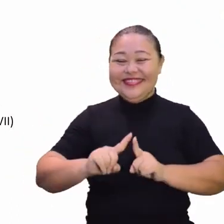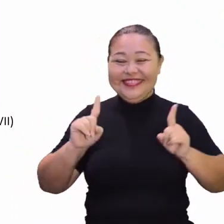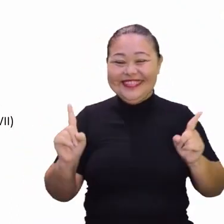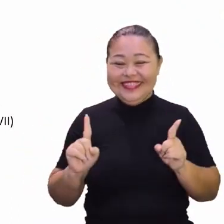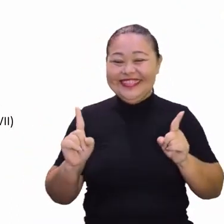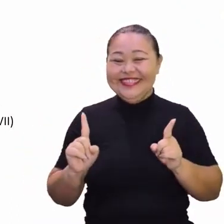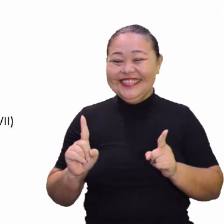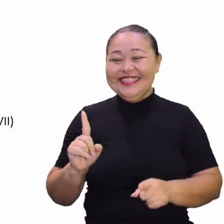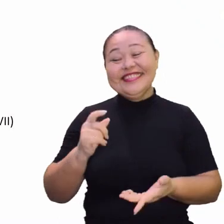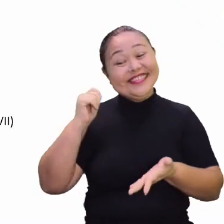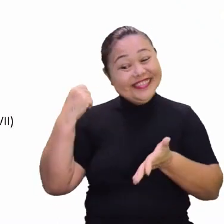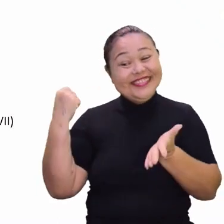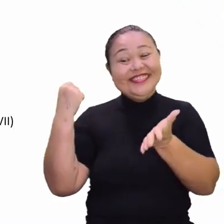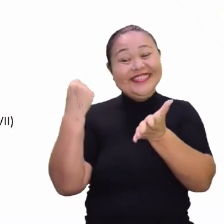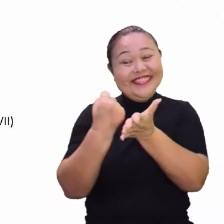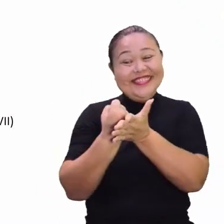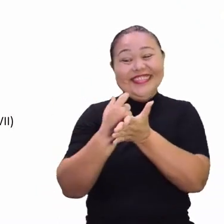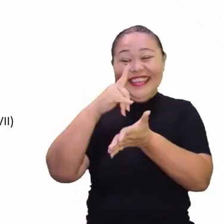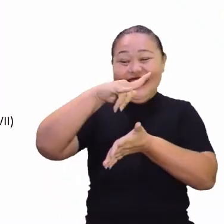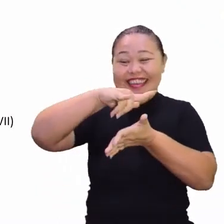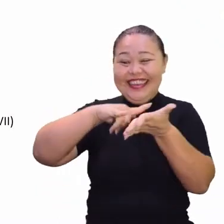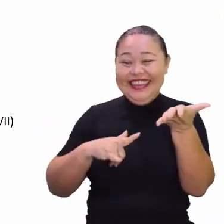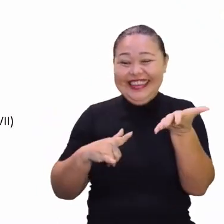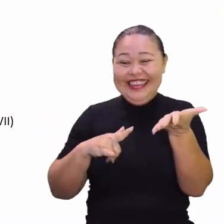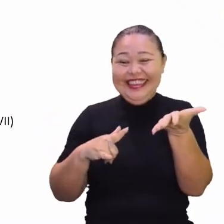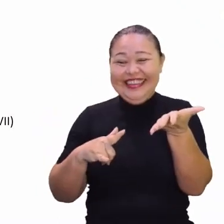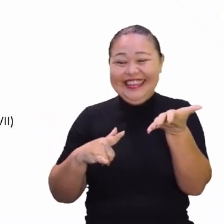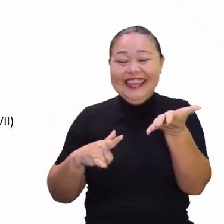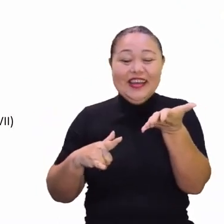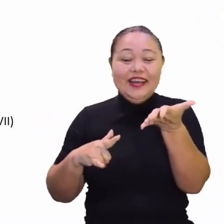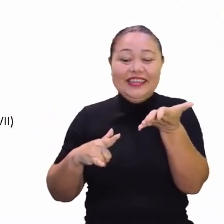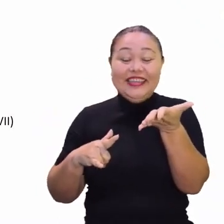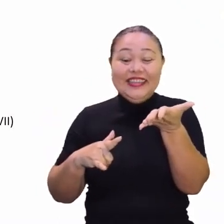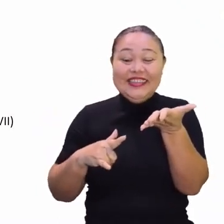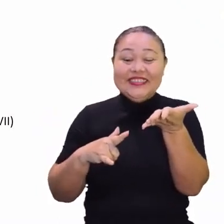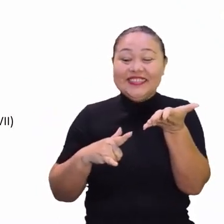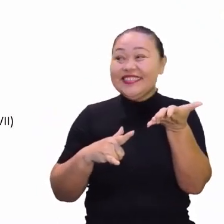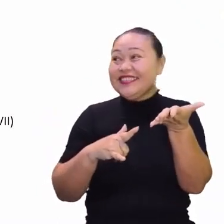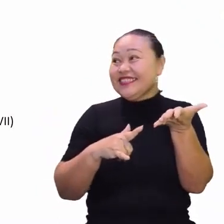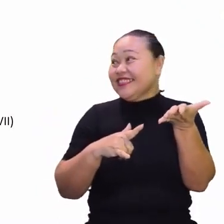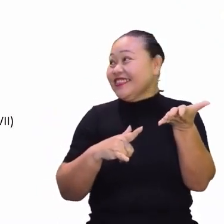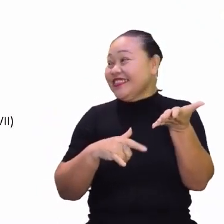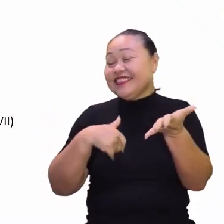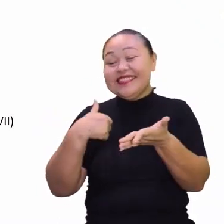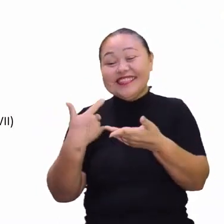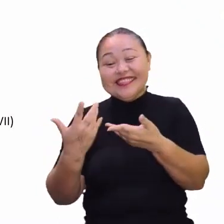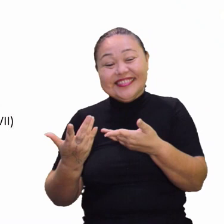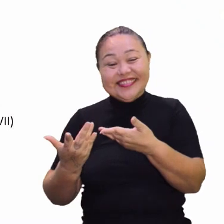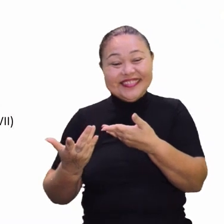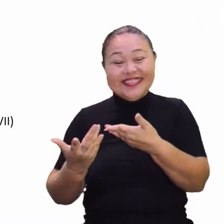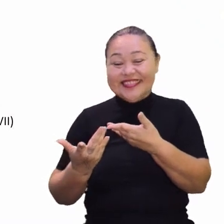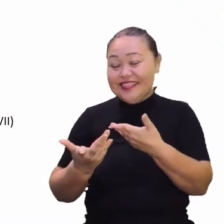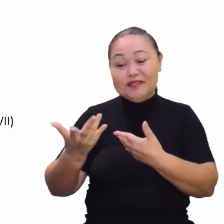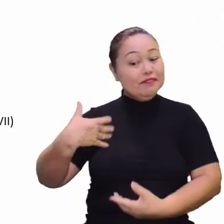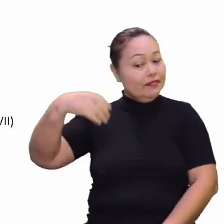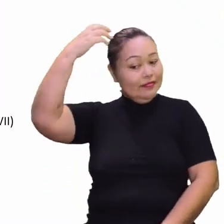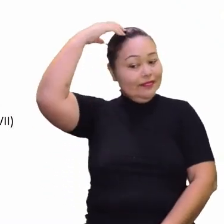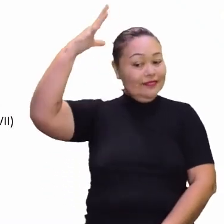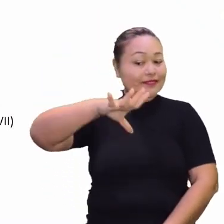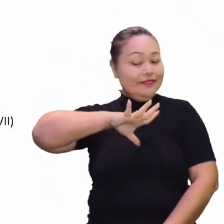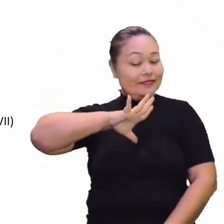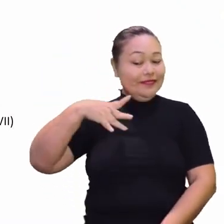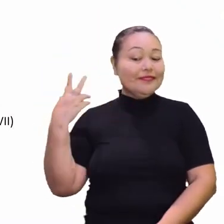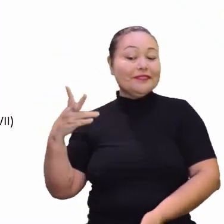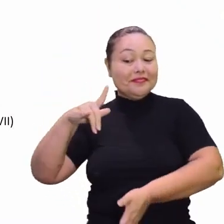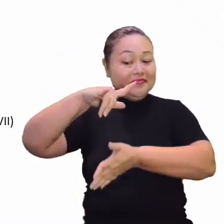Mas teve que estar registrado no documento, né? Exatamente. E aí o rei de Portugal registrou